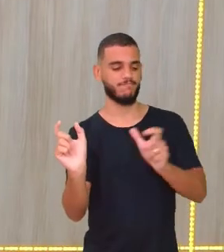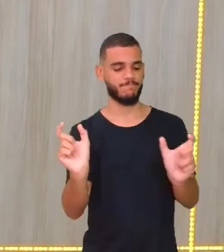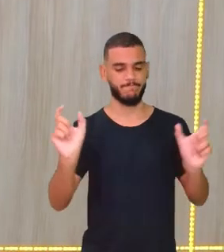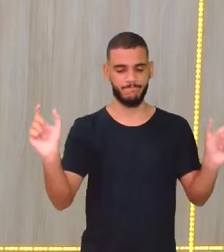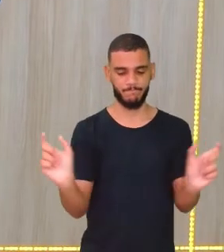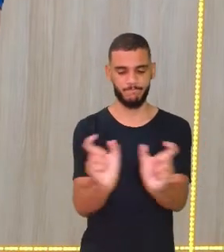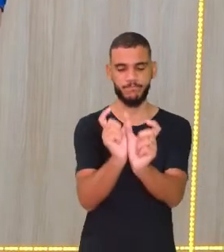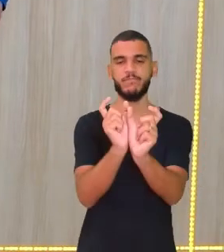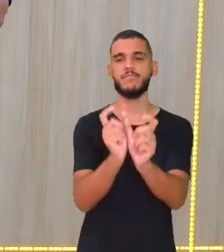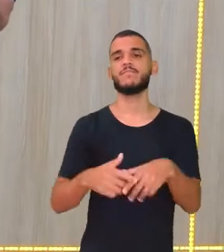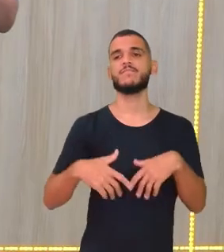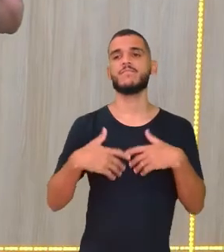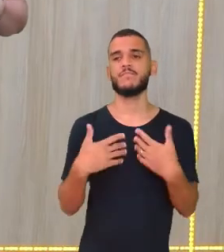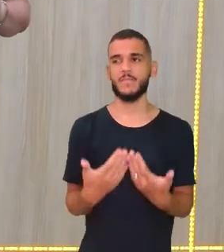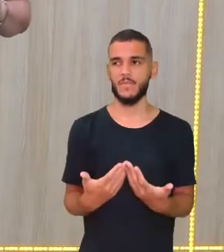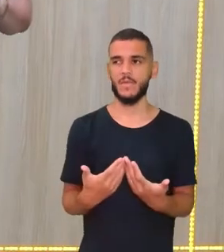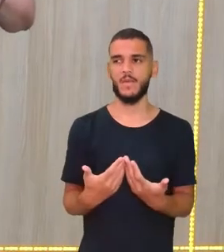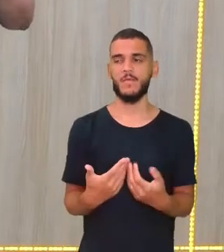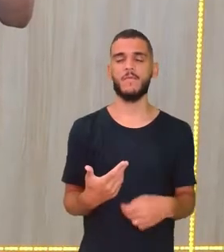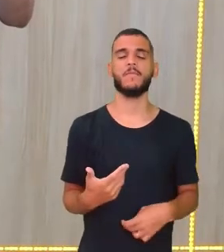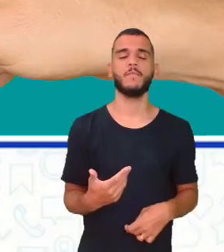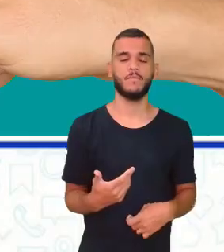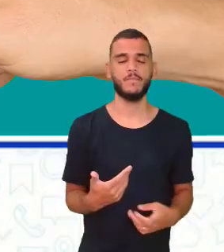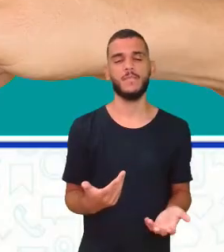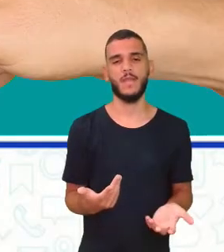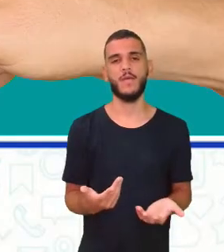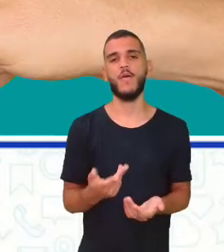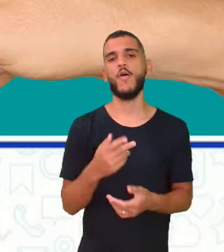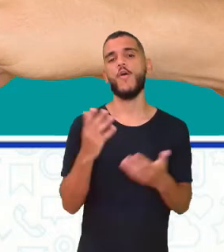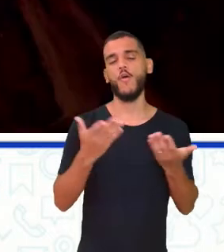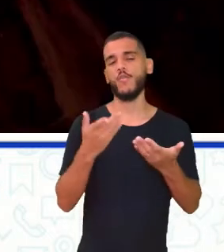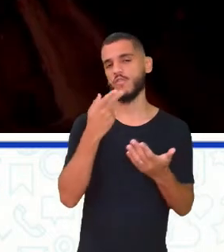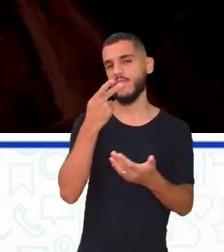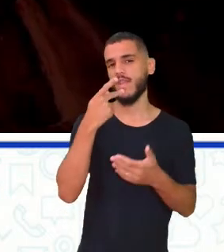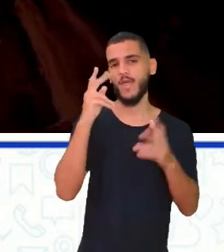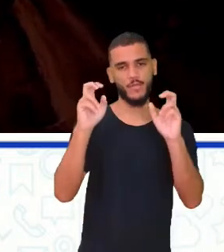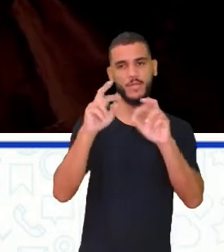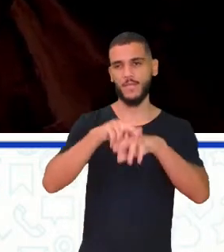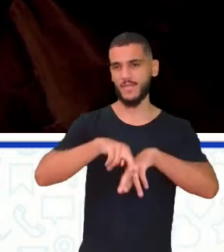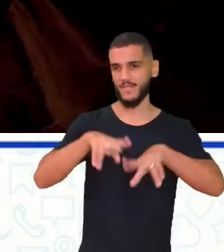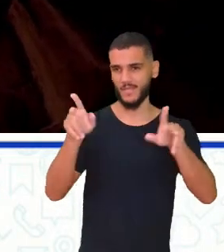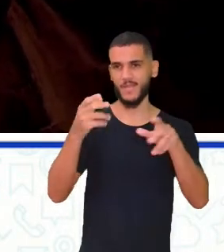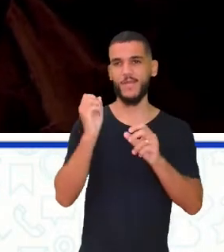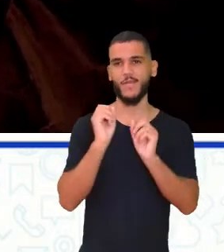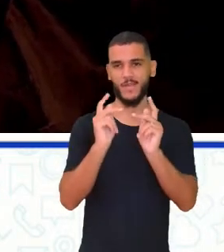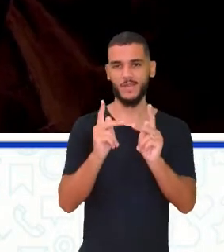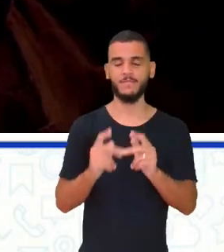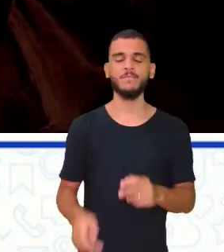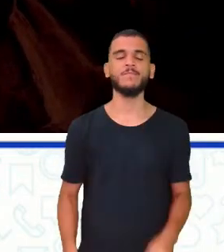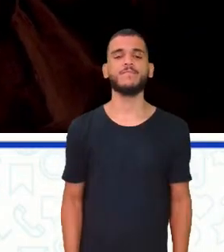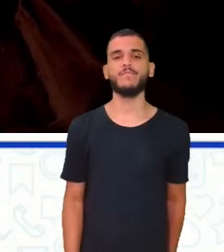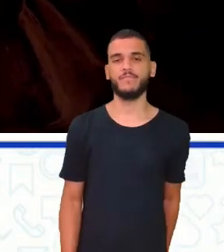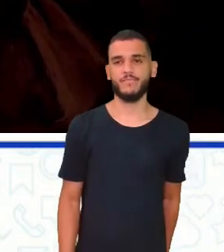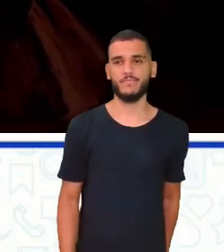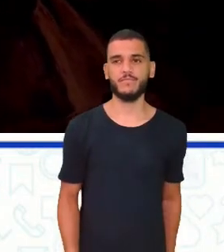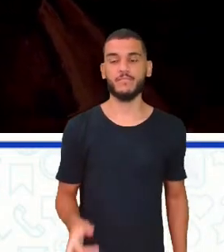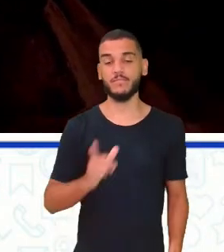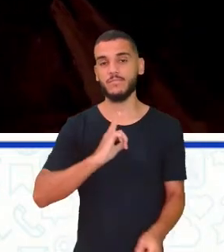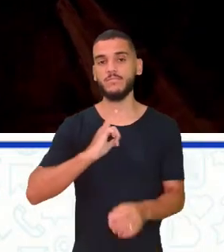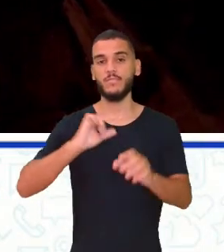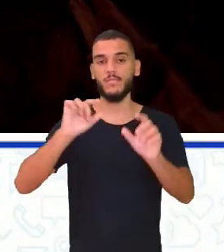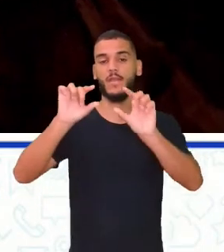existentes. Mas não é sobre isso que a gente vai falar hoje, não é? Vamos continuar. Eu trouxe essa frase para vocês aqui,